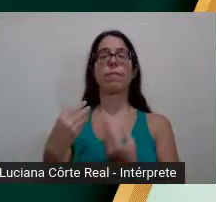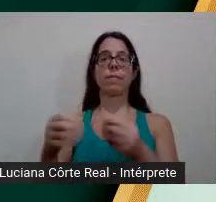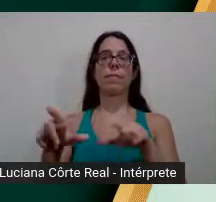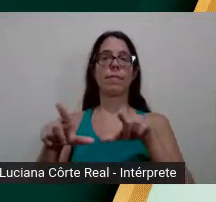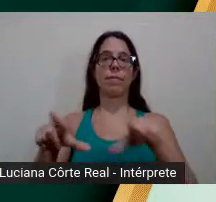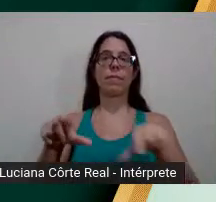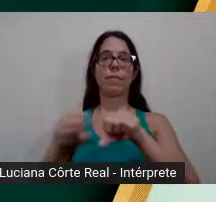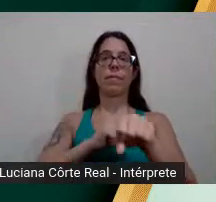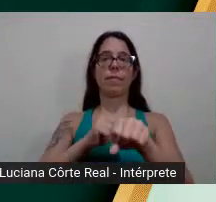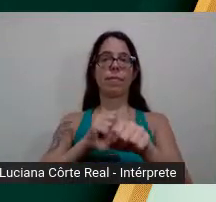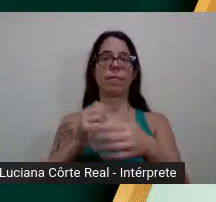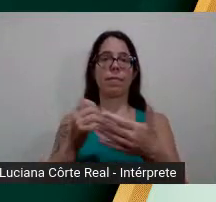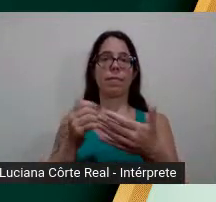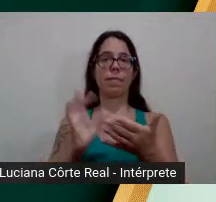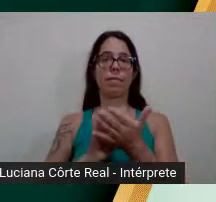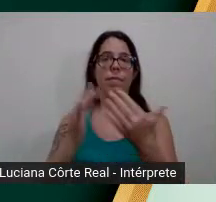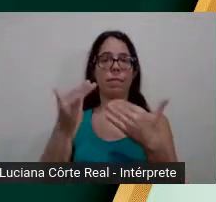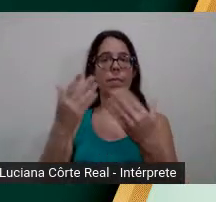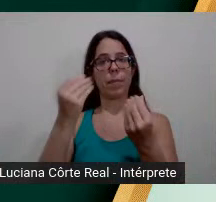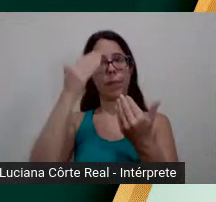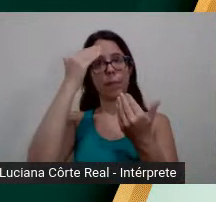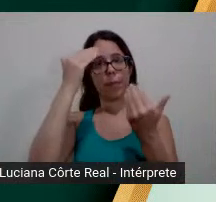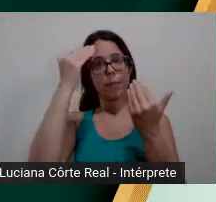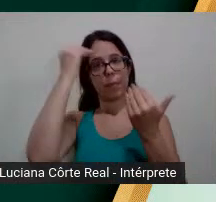Muitas felicidades e muito sucesso.